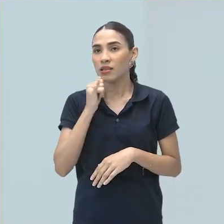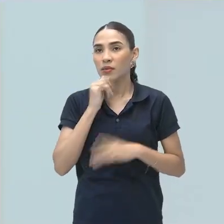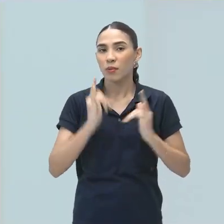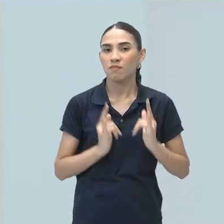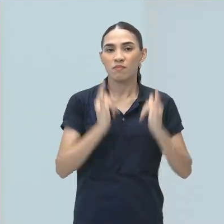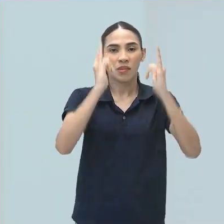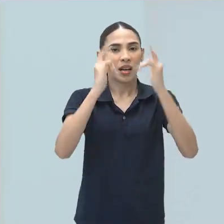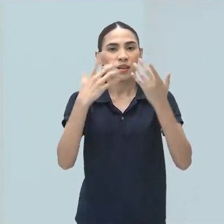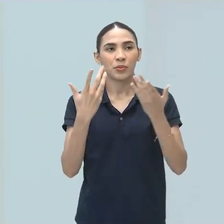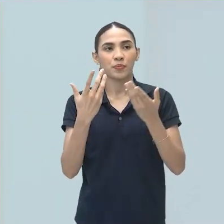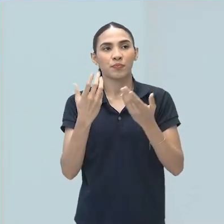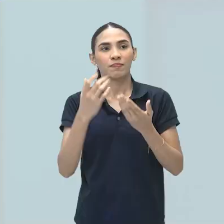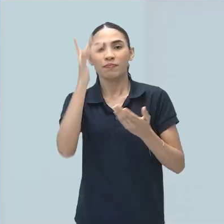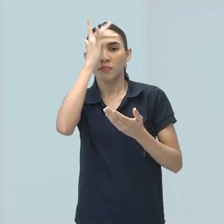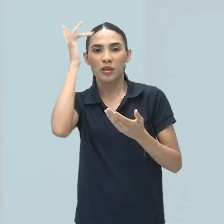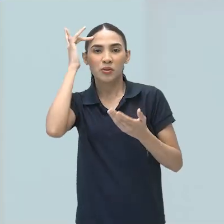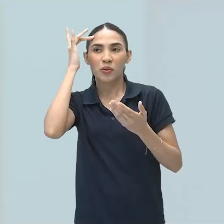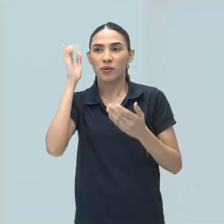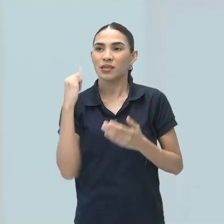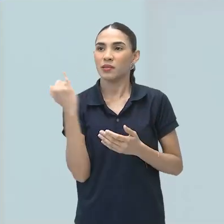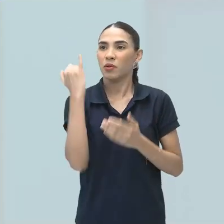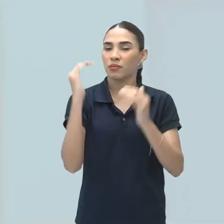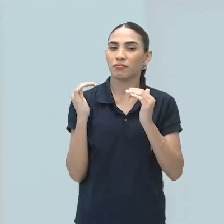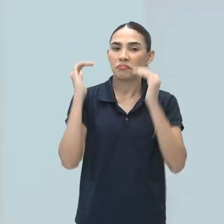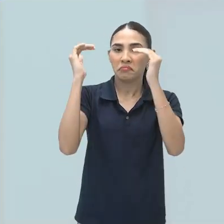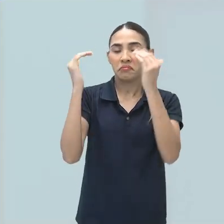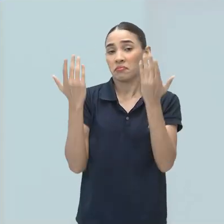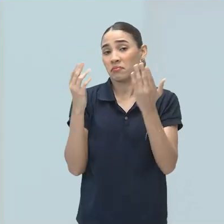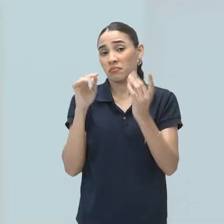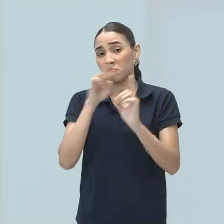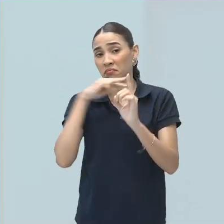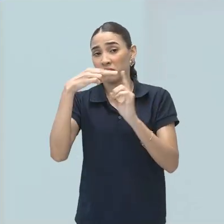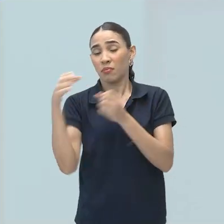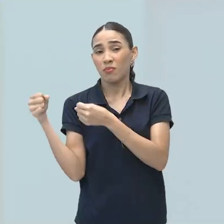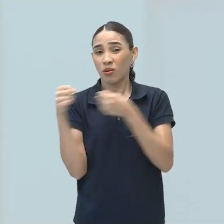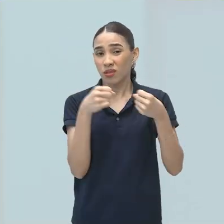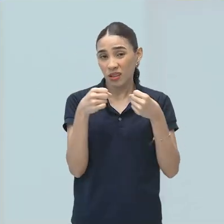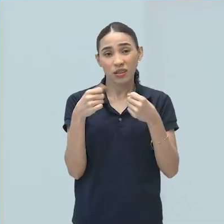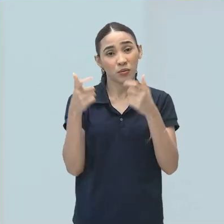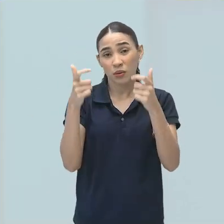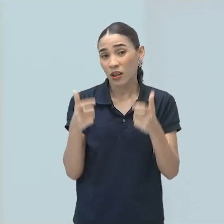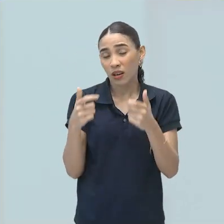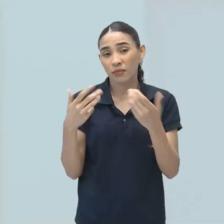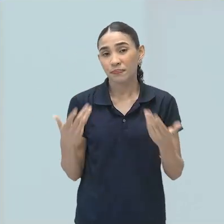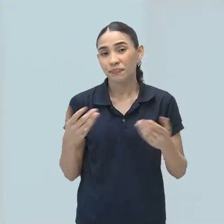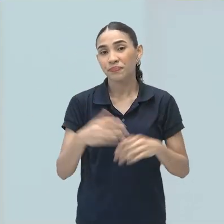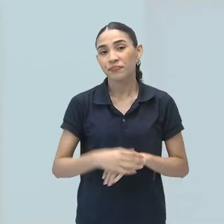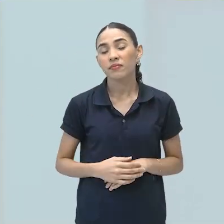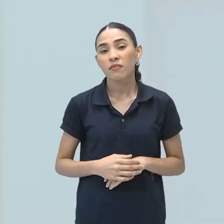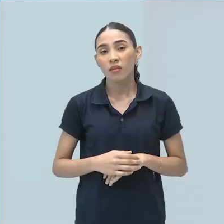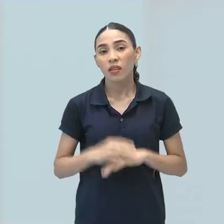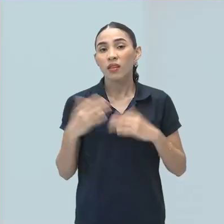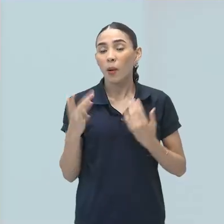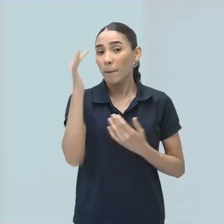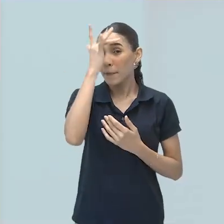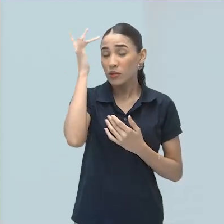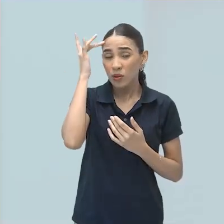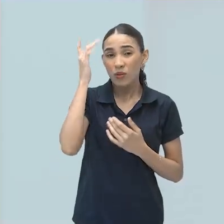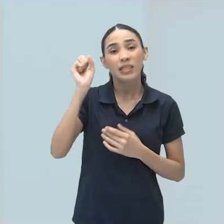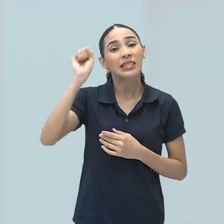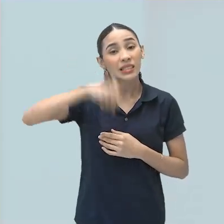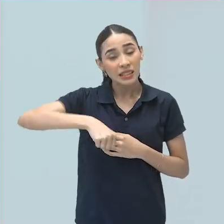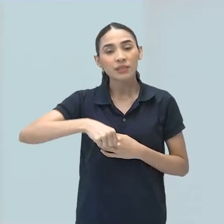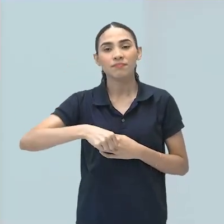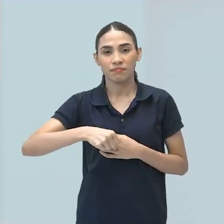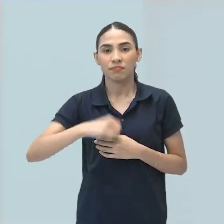prédios, sendo pessoas importantes do ponto de vista do poder do lugar, não é? Na verdade, essas pessoas foram, sim,